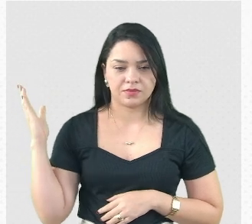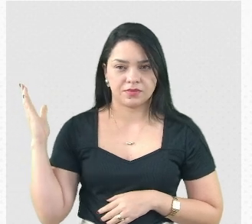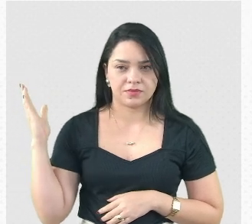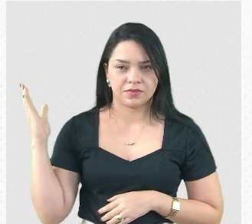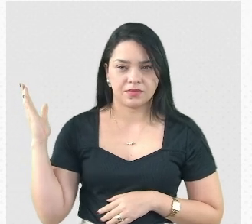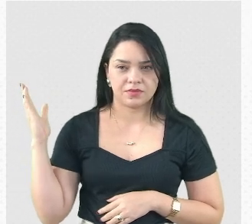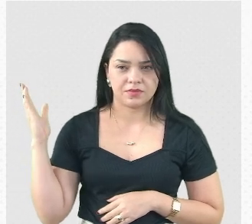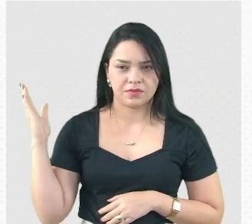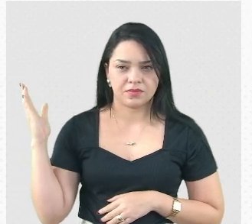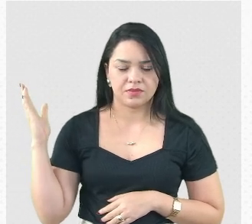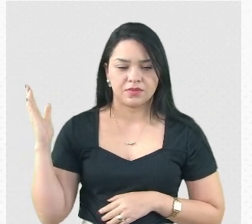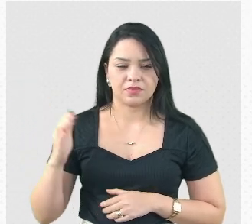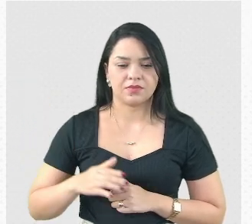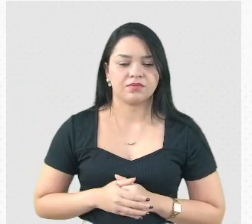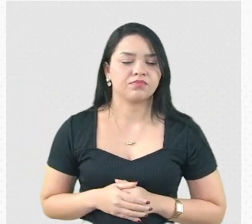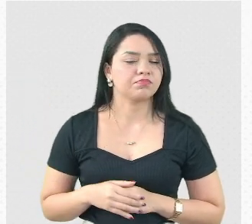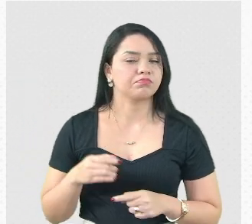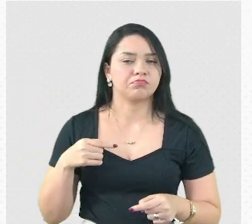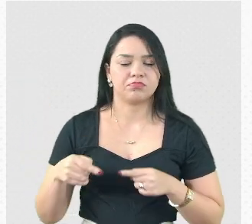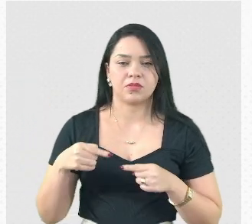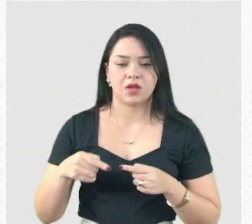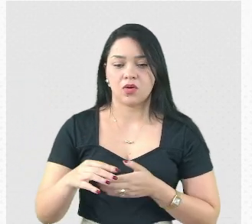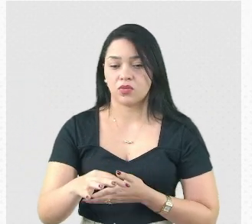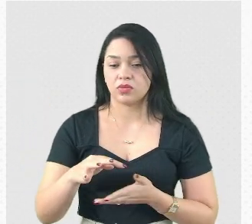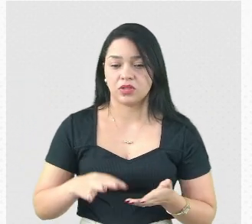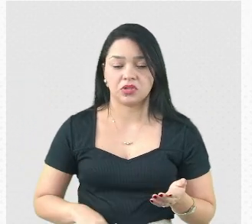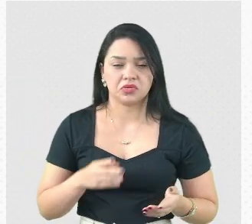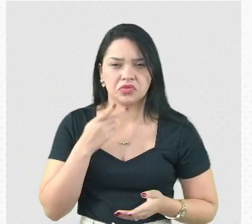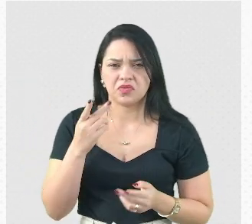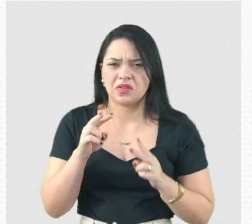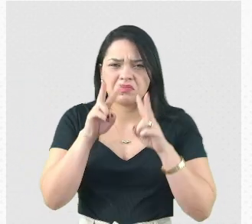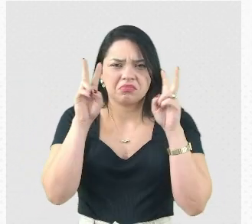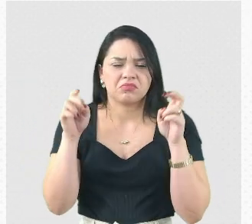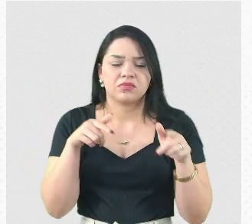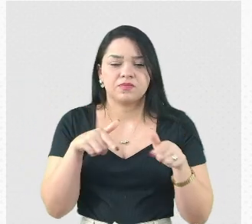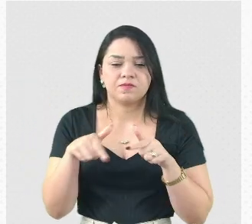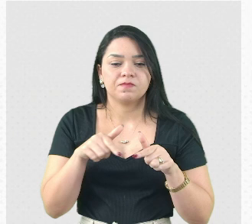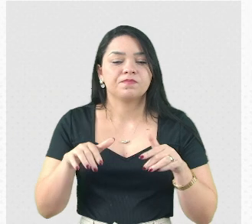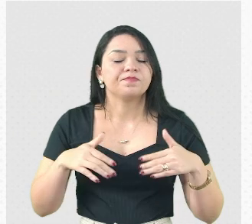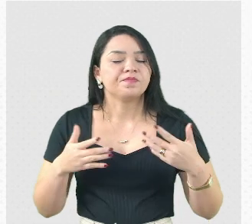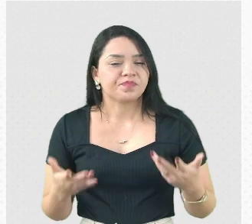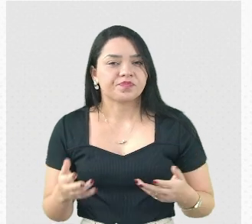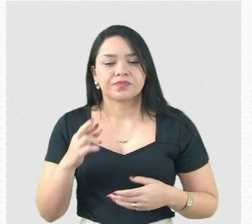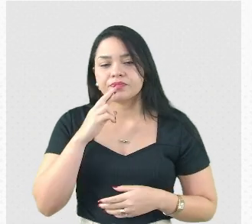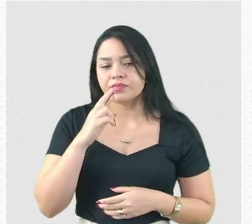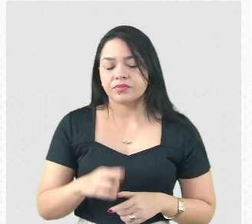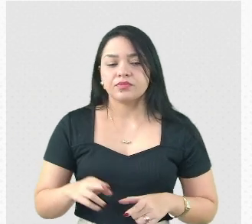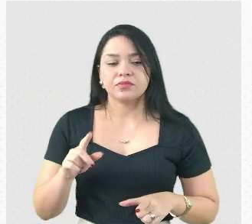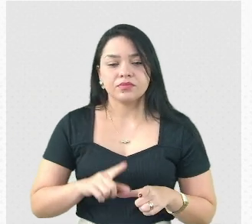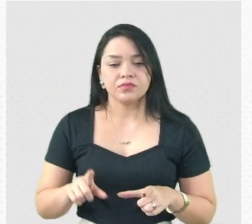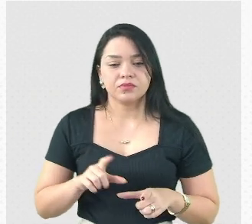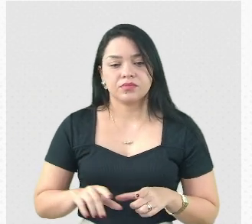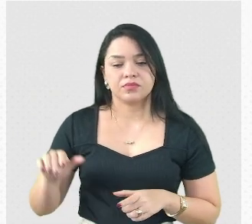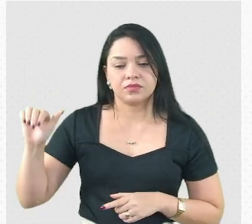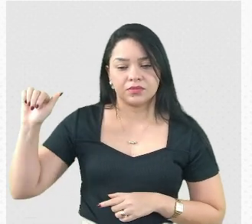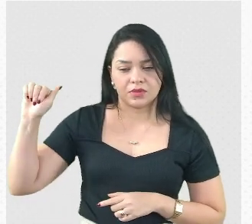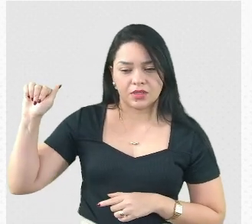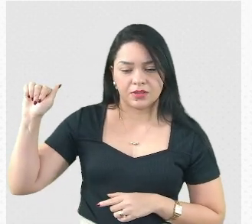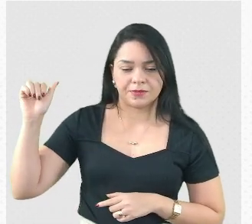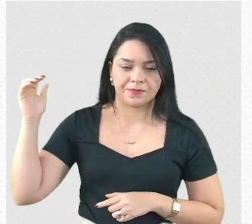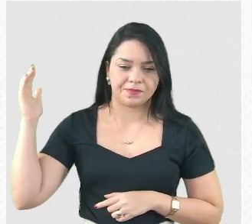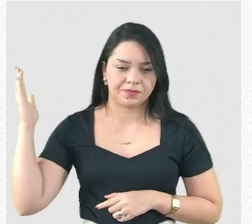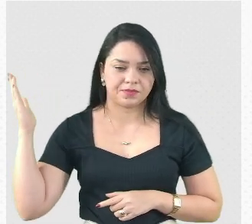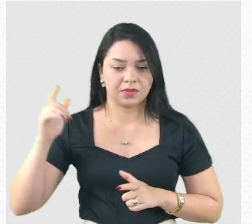produtividade no trabalho, não, o texto não fala sobre isso. Então, obviamente, a resposta correta é ampliar